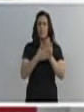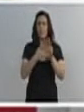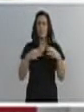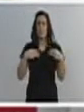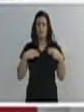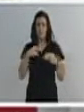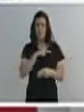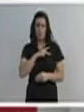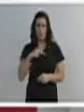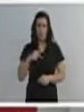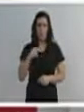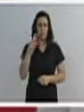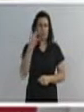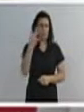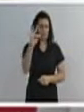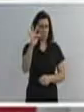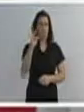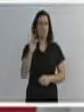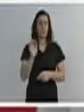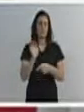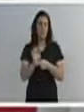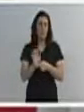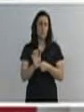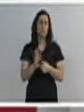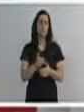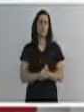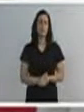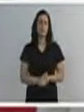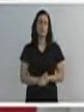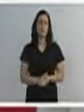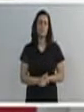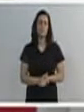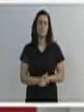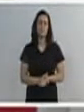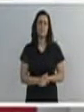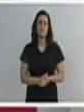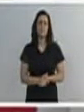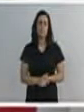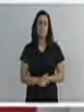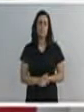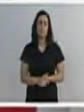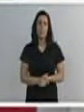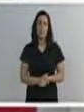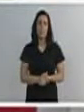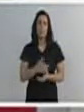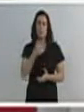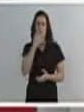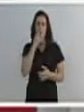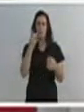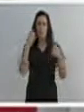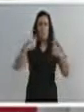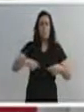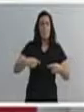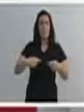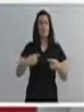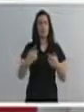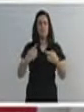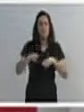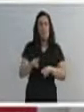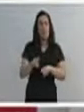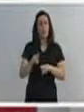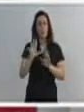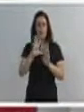Público Federal, Estadual, pelos procuradores da República, no que diz respeito a esse combate, né, ao combate à